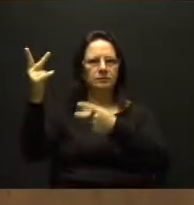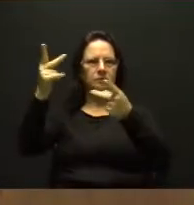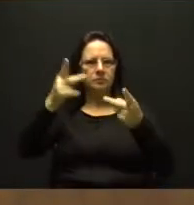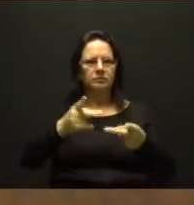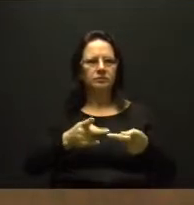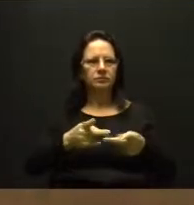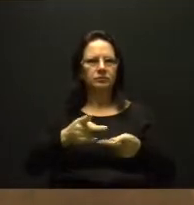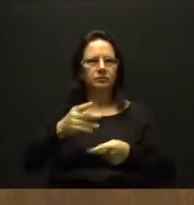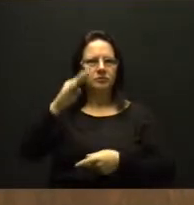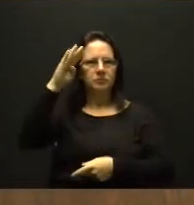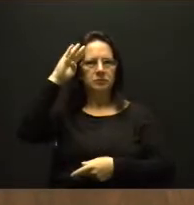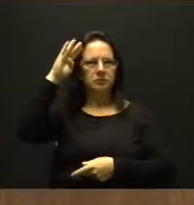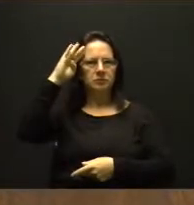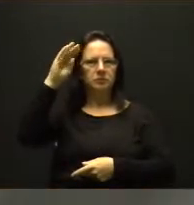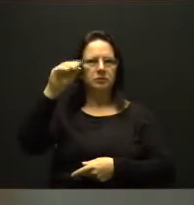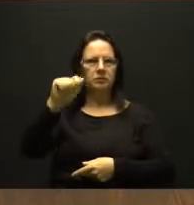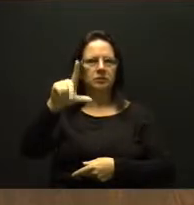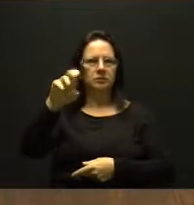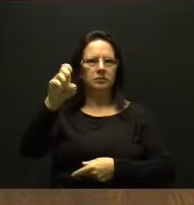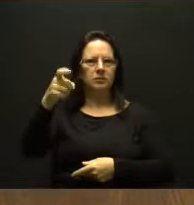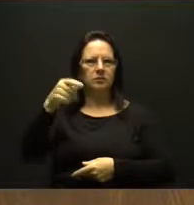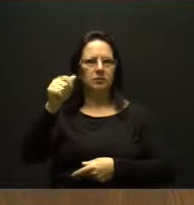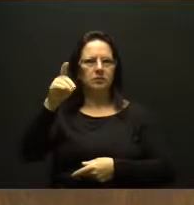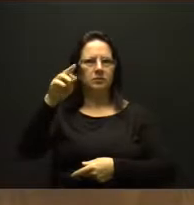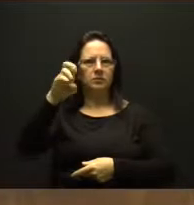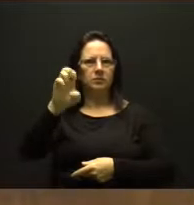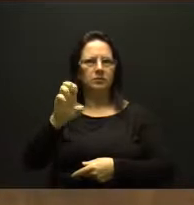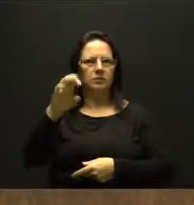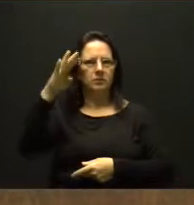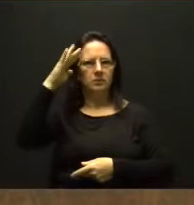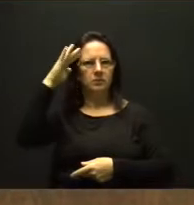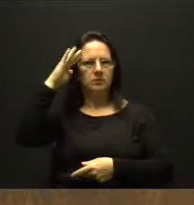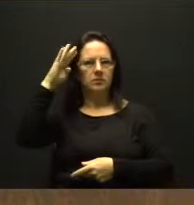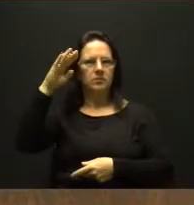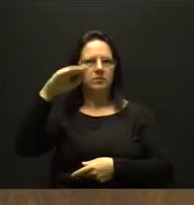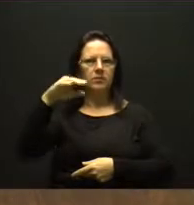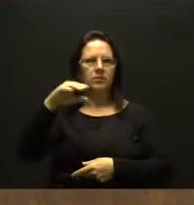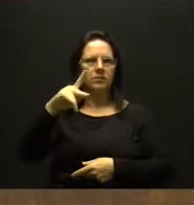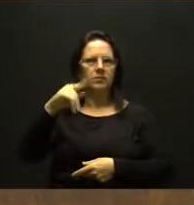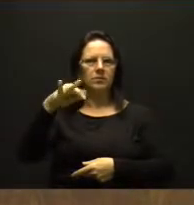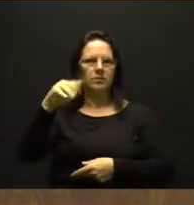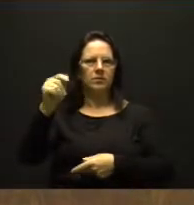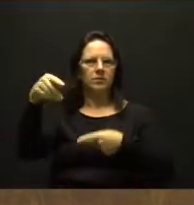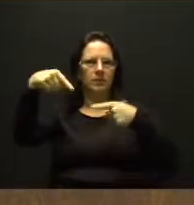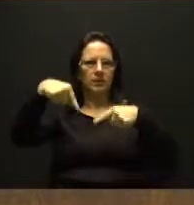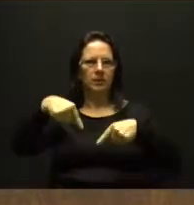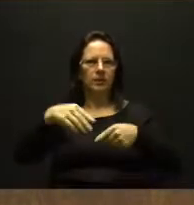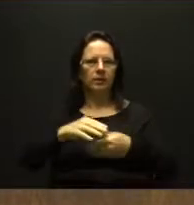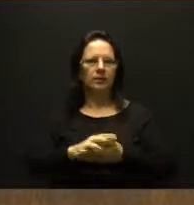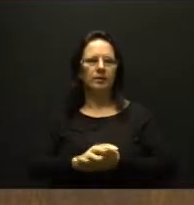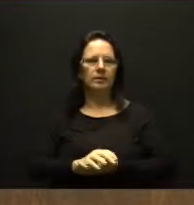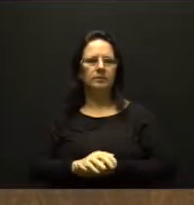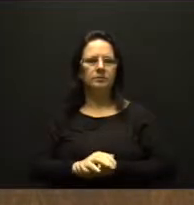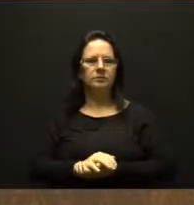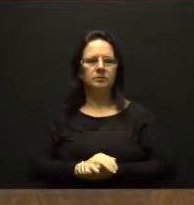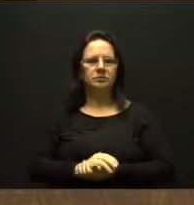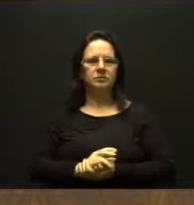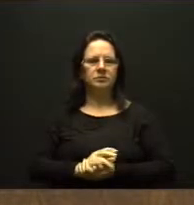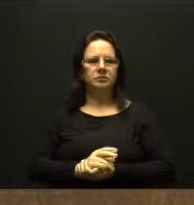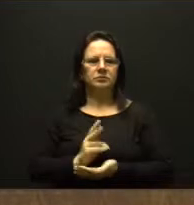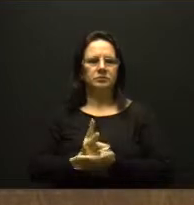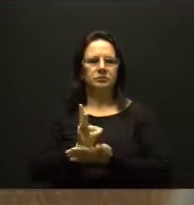do tenente alexandre da capitã patrícia do corpo de bombeiros a criança com marca continua em discussão